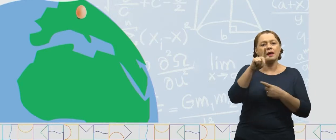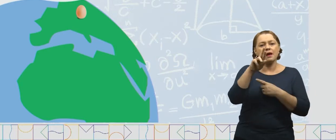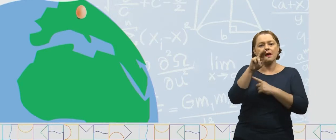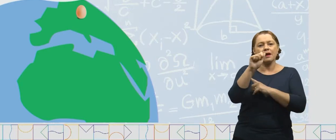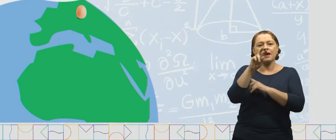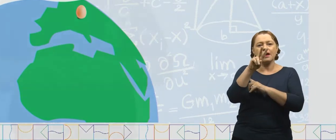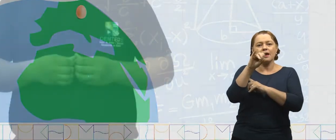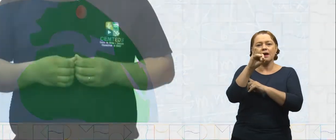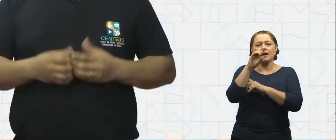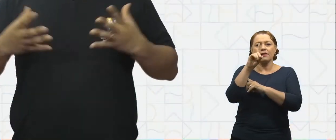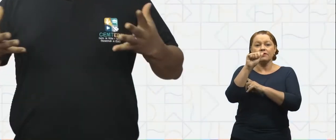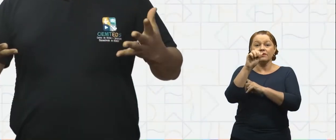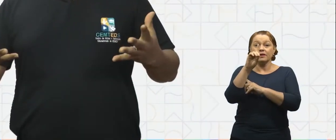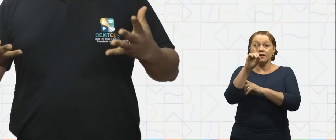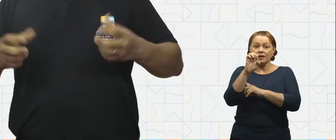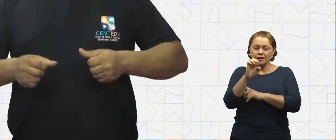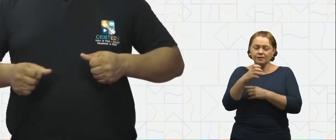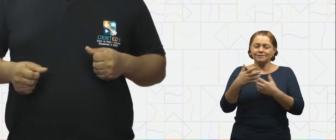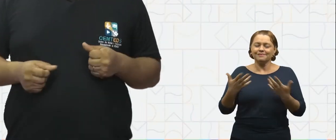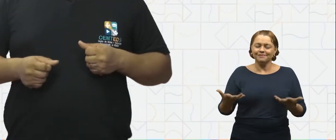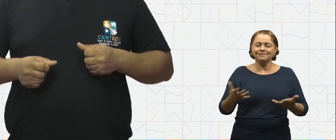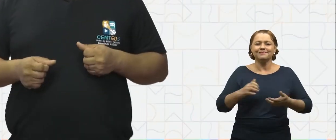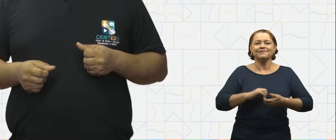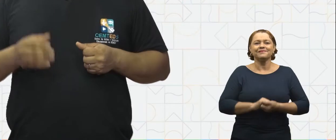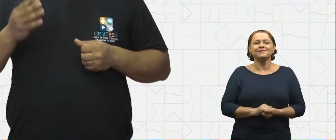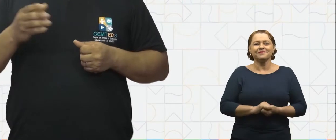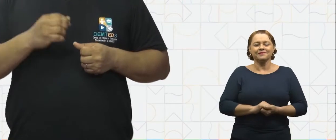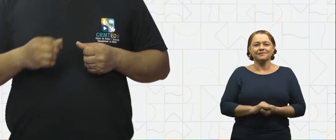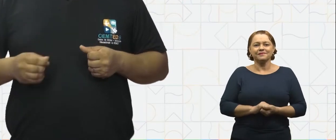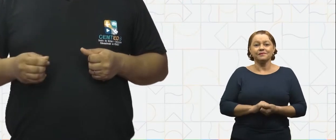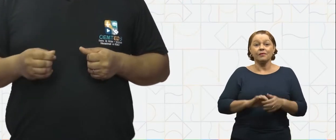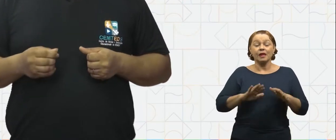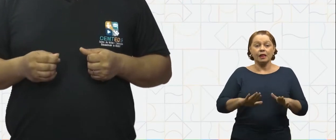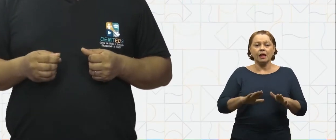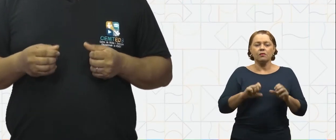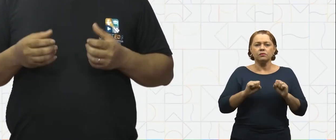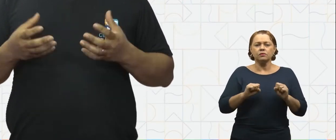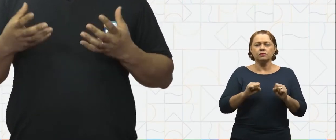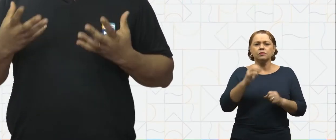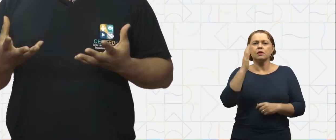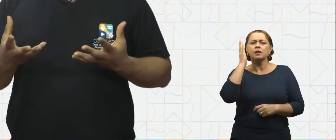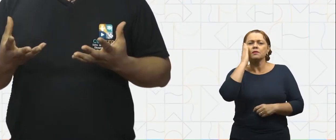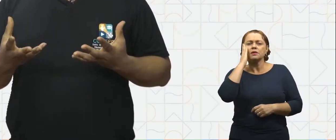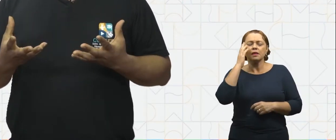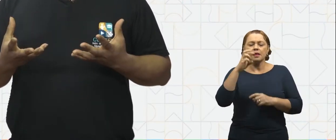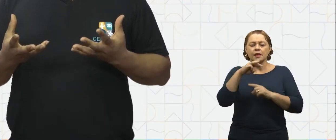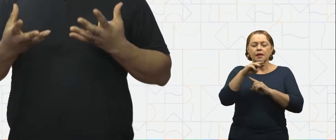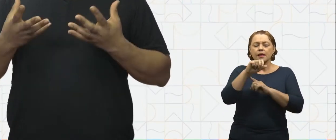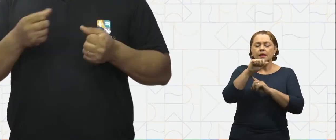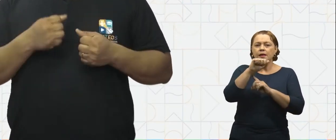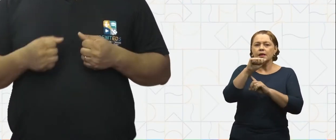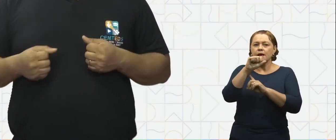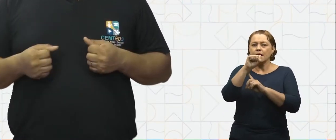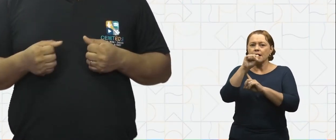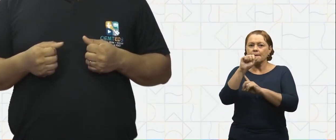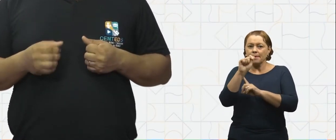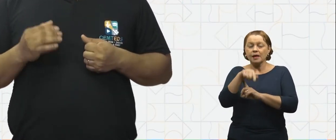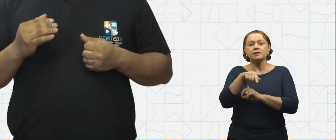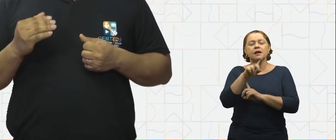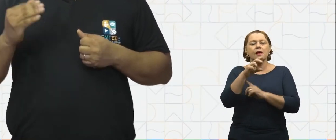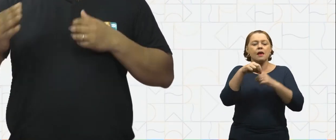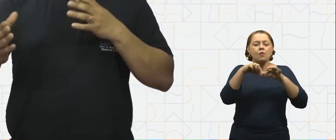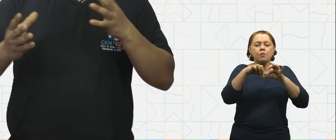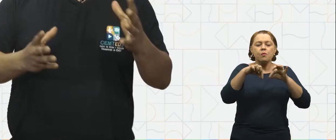da gravidade. Então, depois dessa explicação, podemos concluir que a massa é uma medida criada